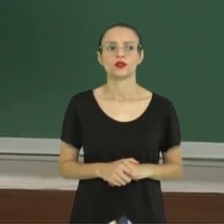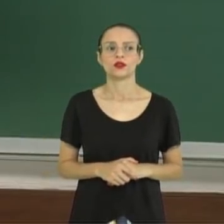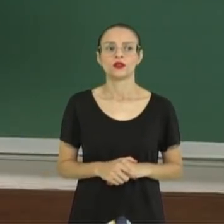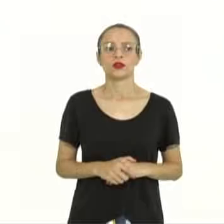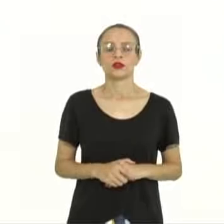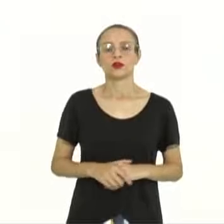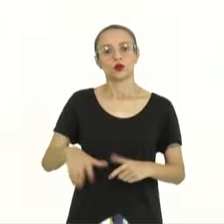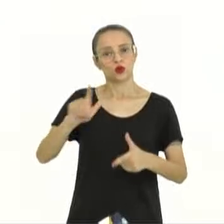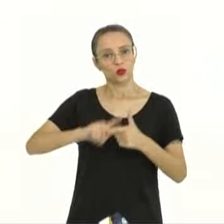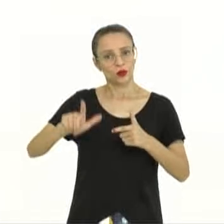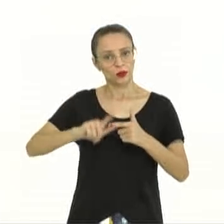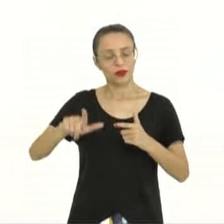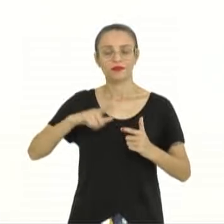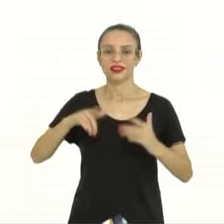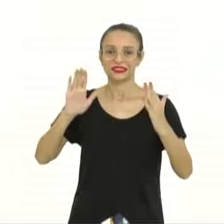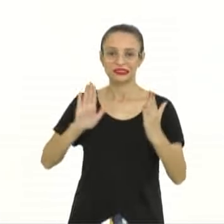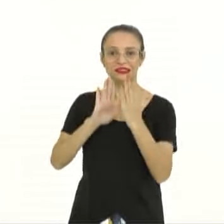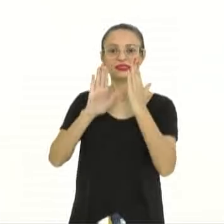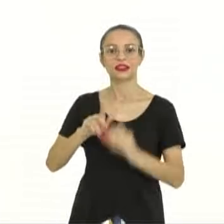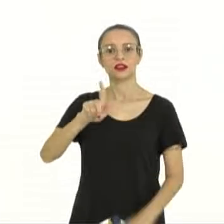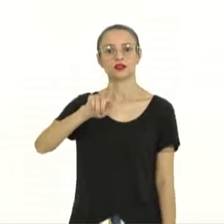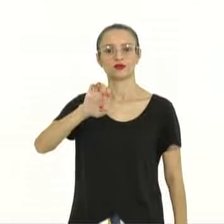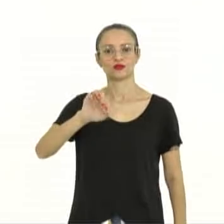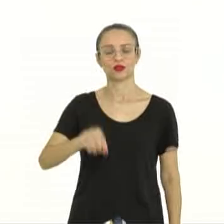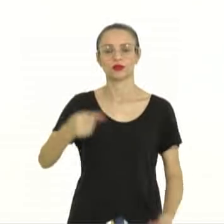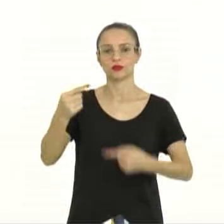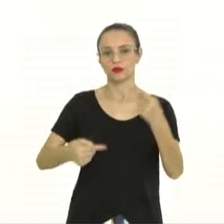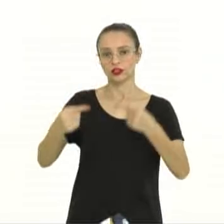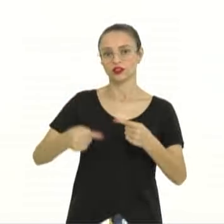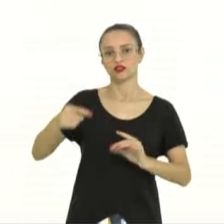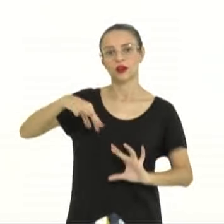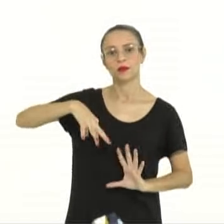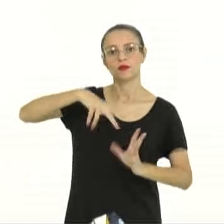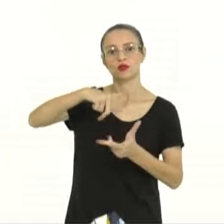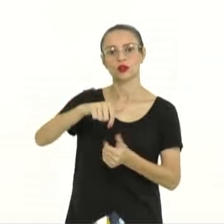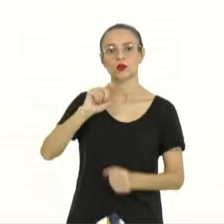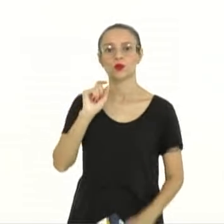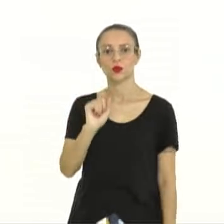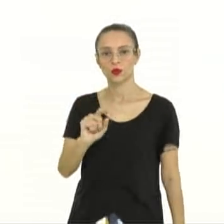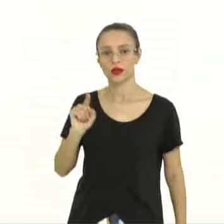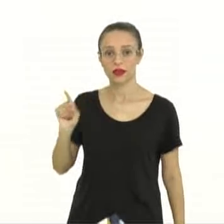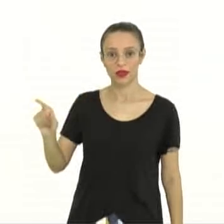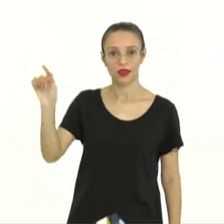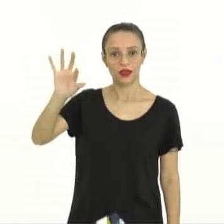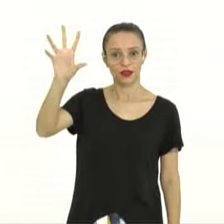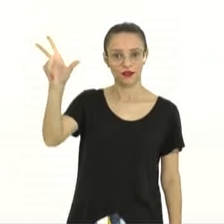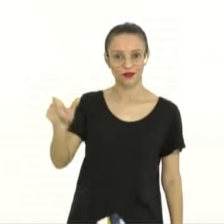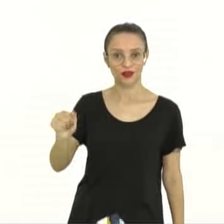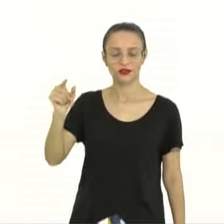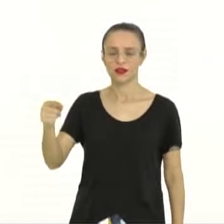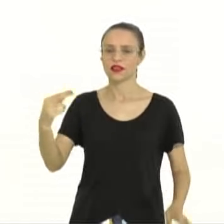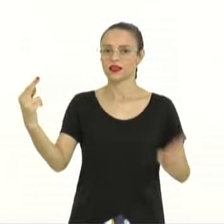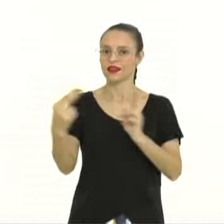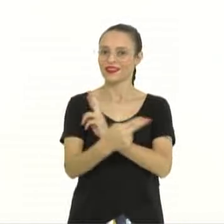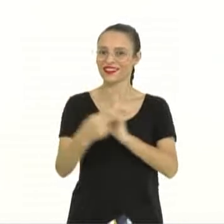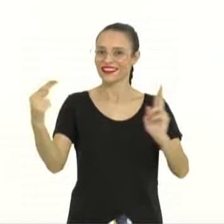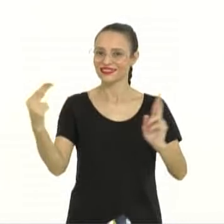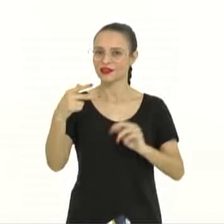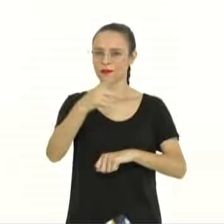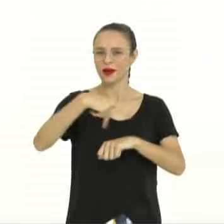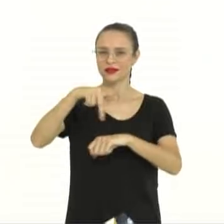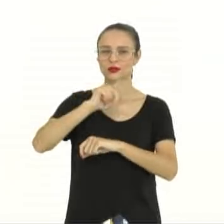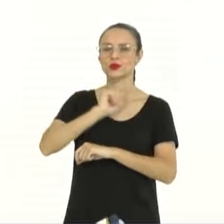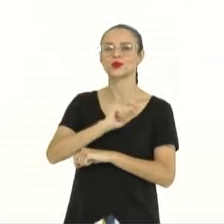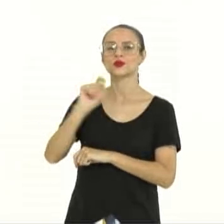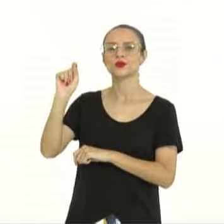O problema que eles vêm enfrentando aí nessa geopolítica mundial é que o lugar da África, nessas relações comerciais que eles estão ingressando